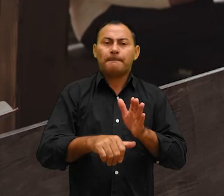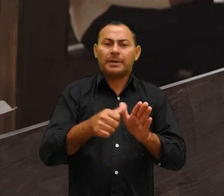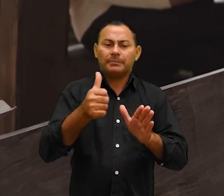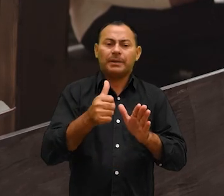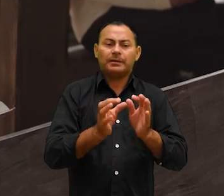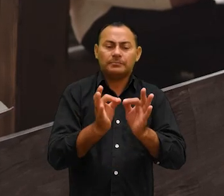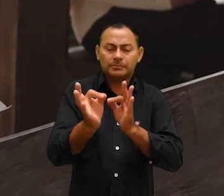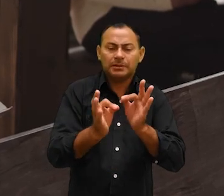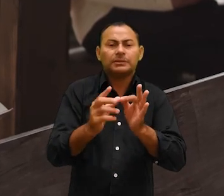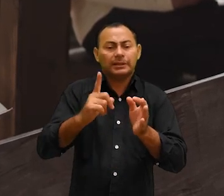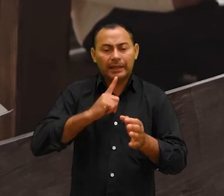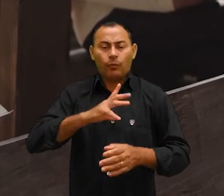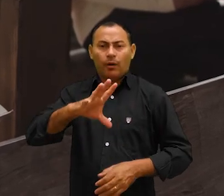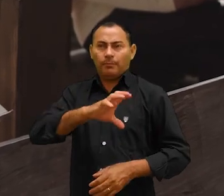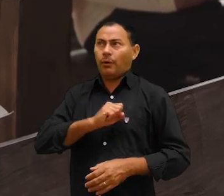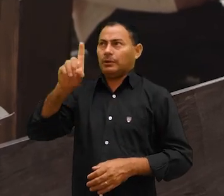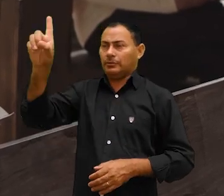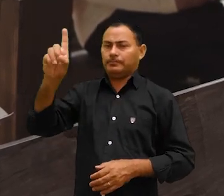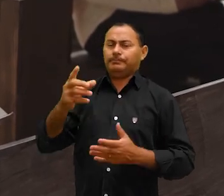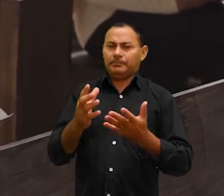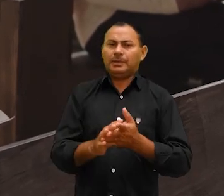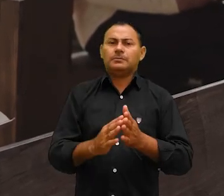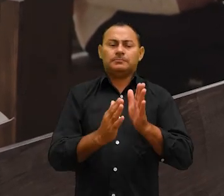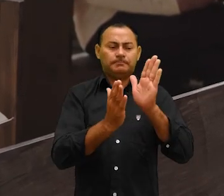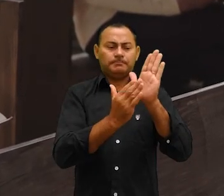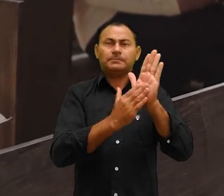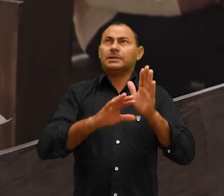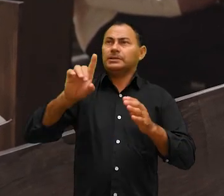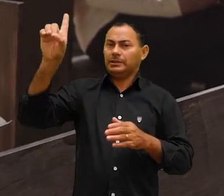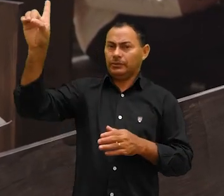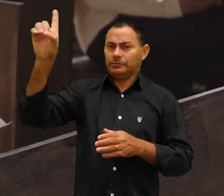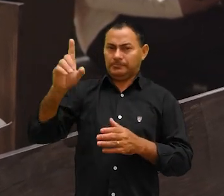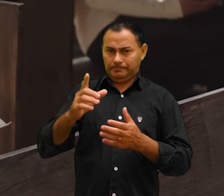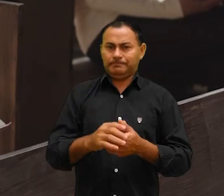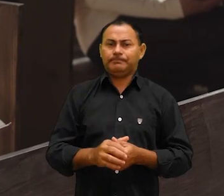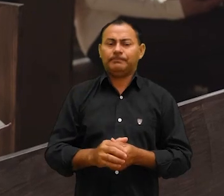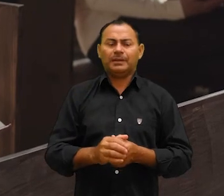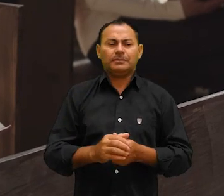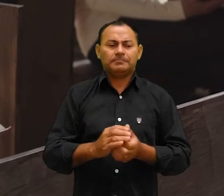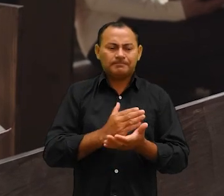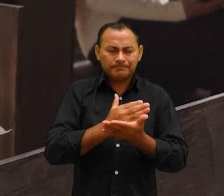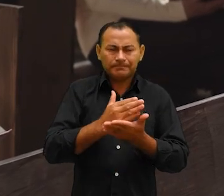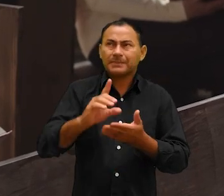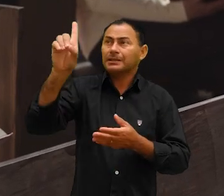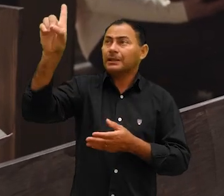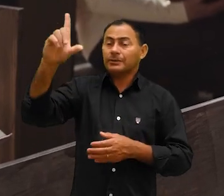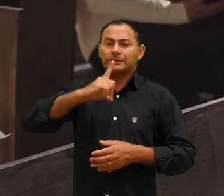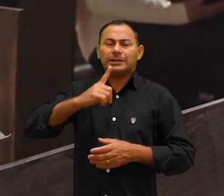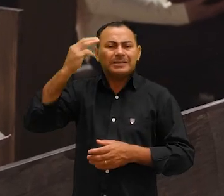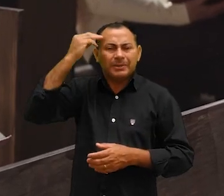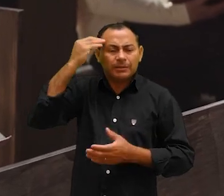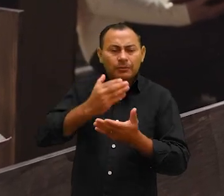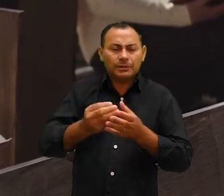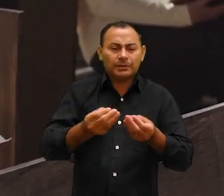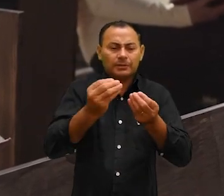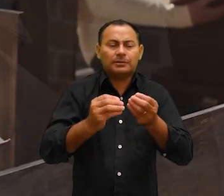passe-a pelo prisma do amor de Deus, pelo prisma do propósito de Deus, pelo prisma do princípio que Deus tinha em mente